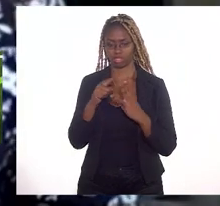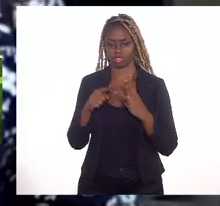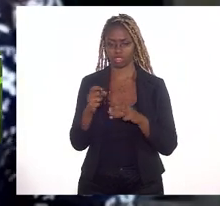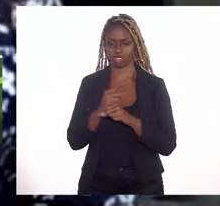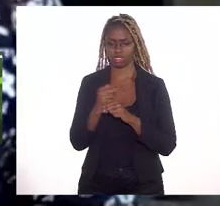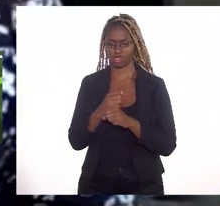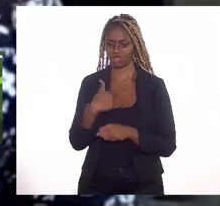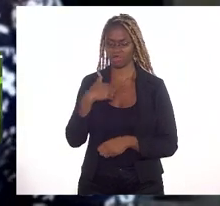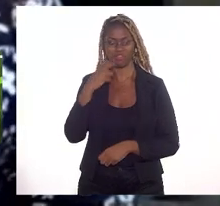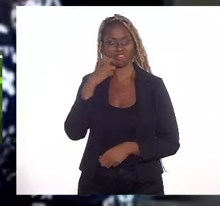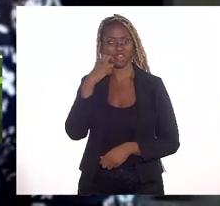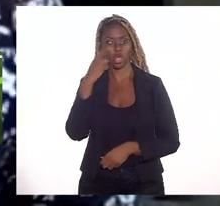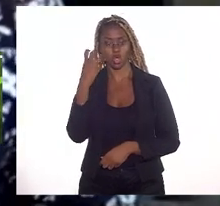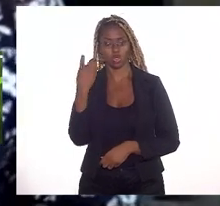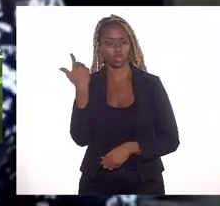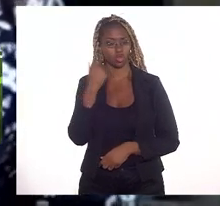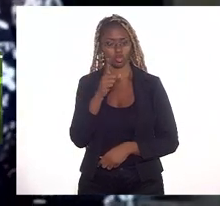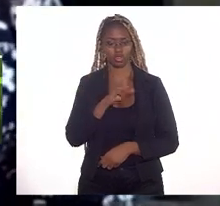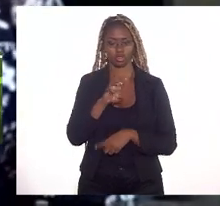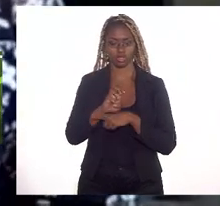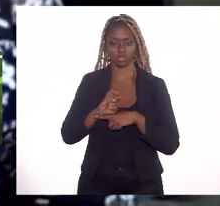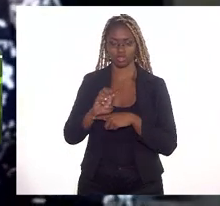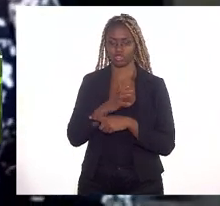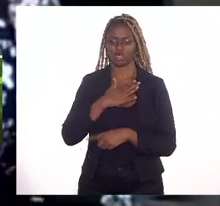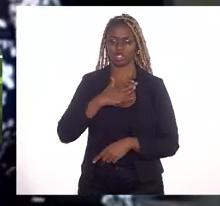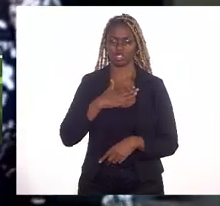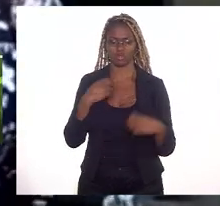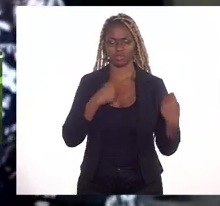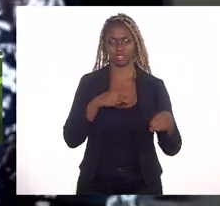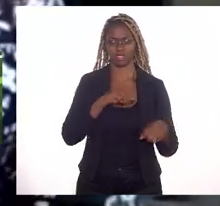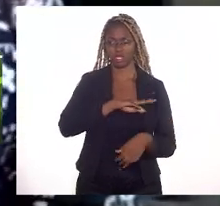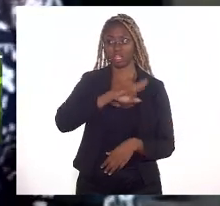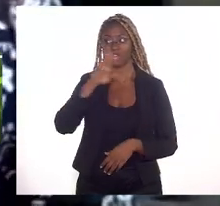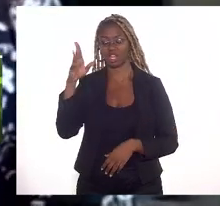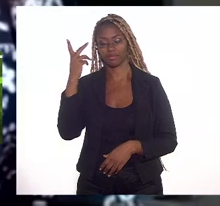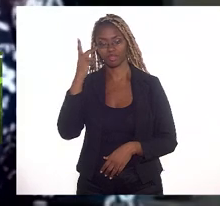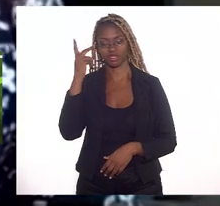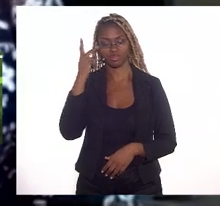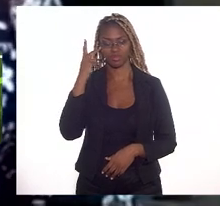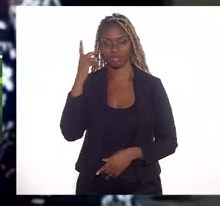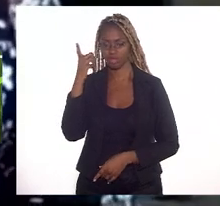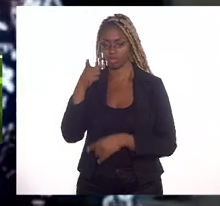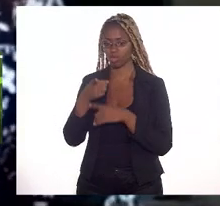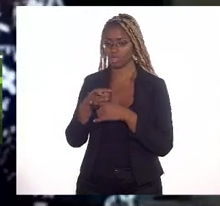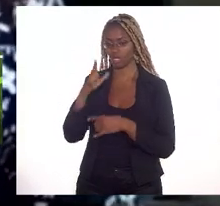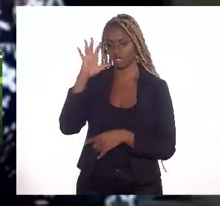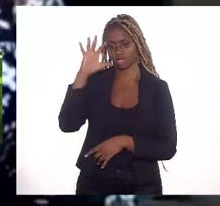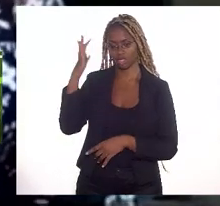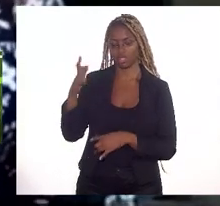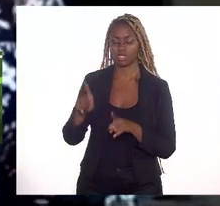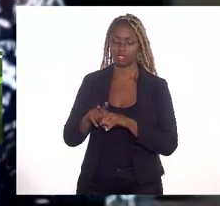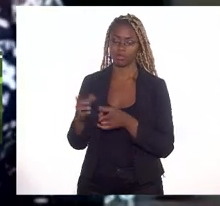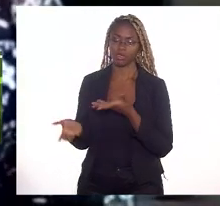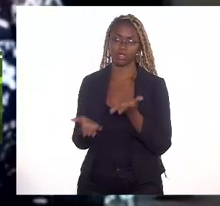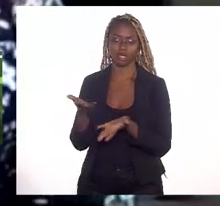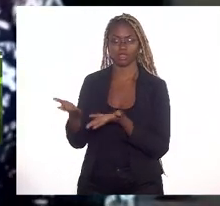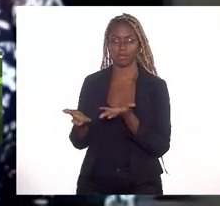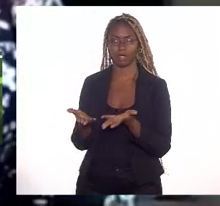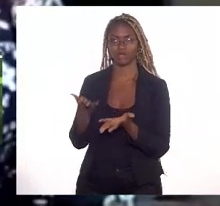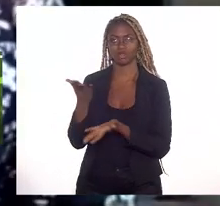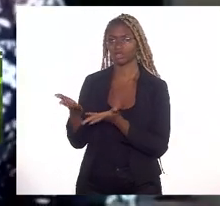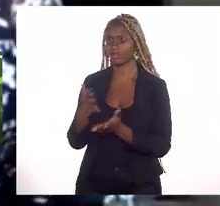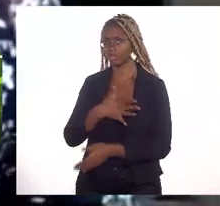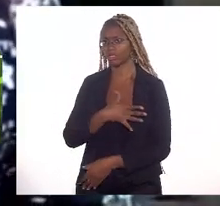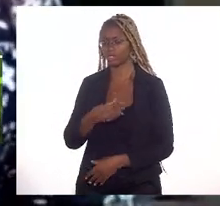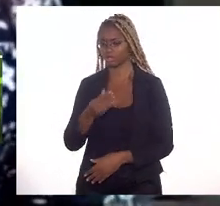muita vergonha de falar que eu não consegui no meu estado. Eu tive que ir para São Paulo atrás de diagnóstico e atrás de tratamento. O tratamento da minha